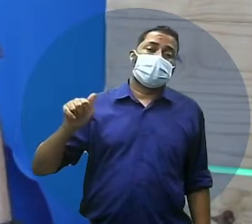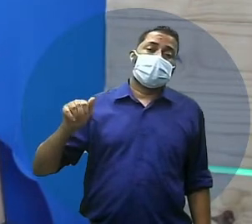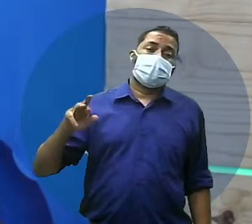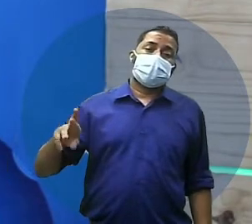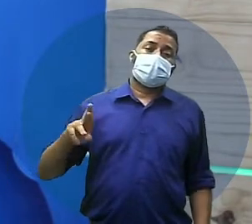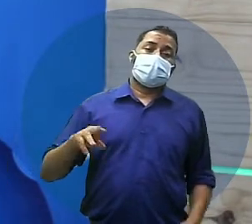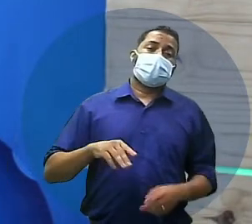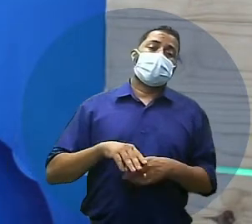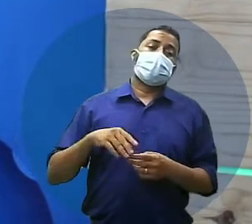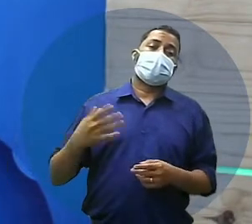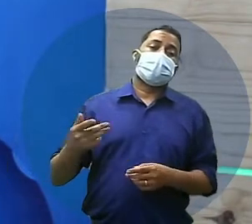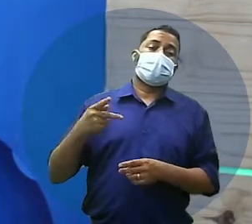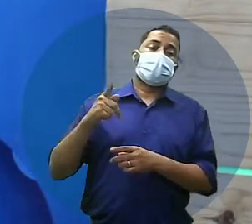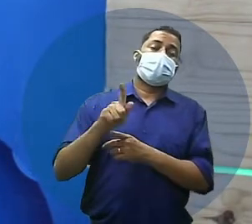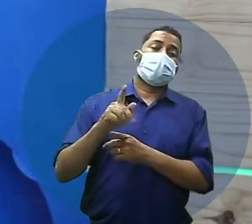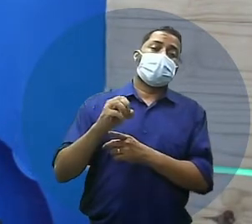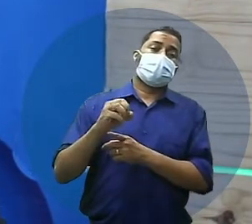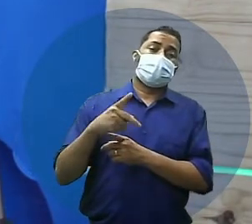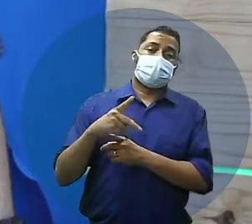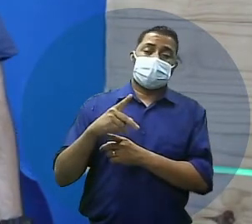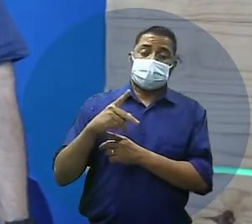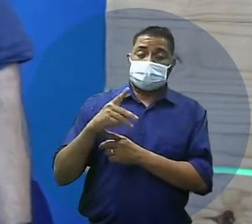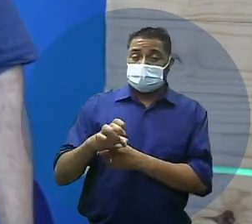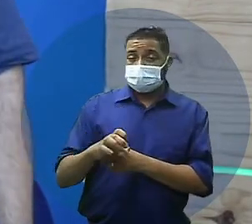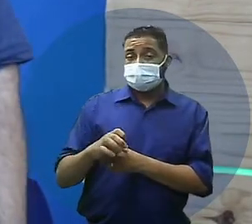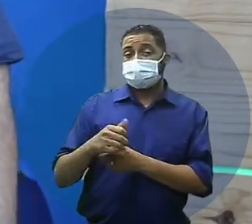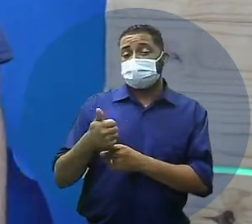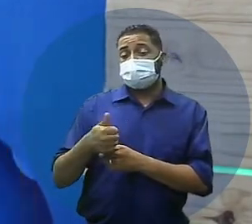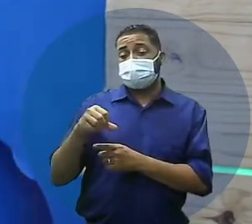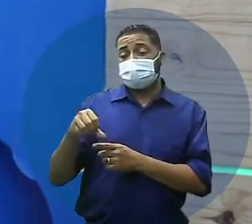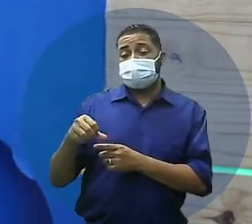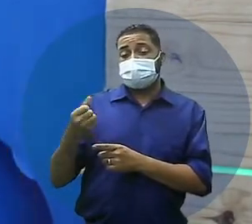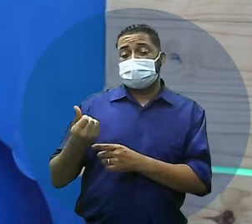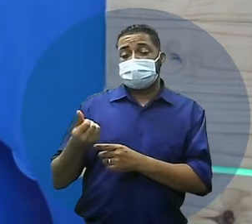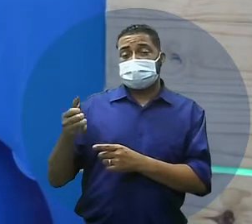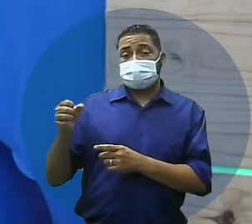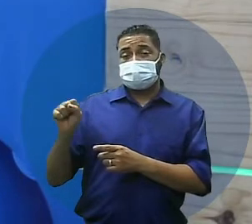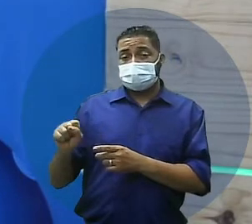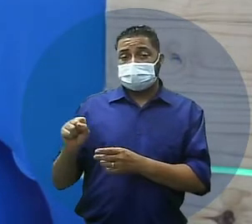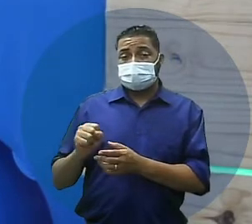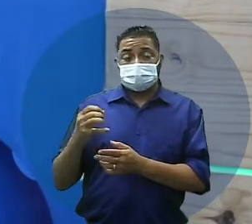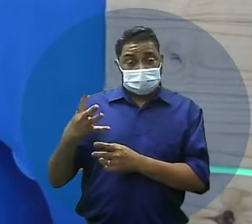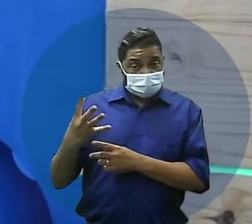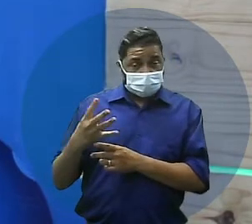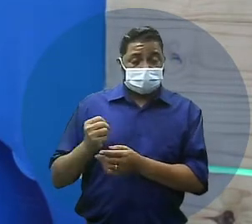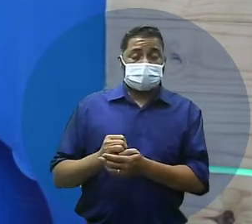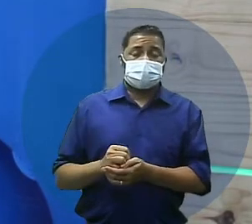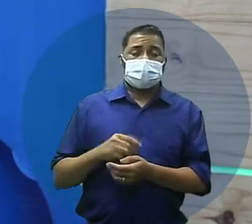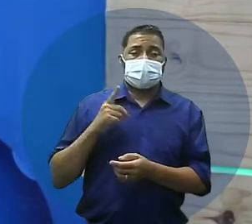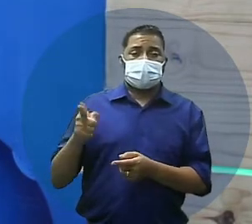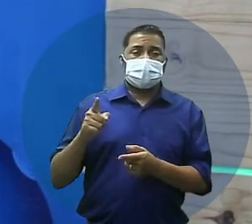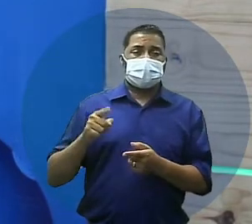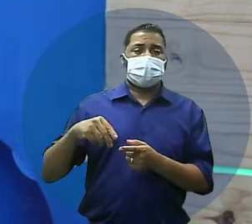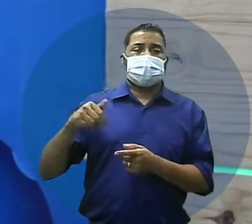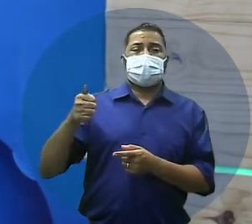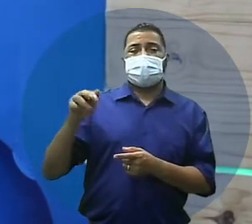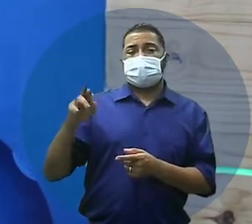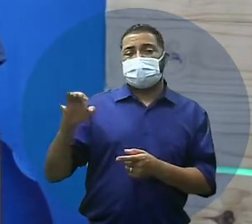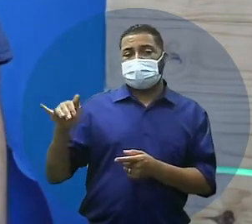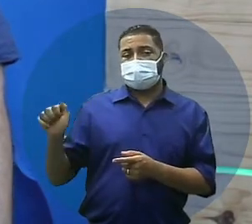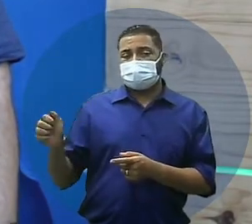pelo golpe de 1964. Miguel Arraes também ia de encontro aos